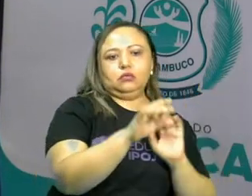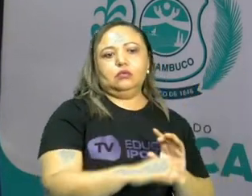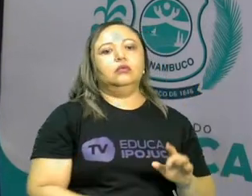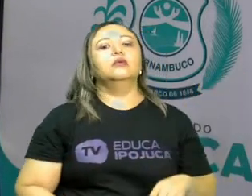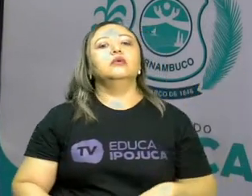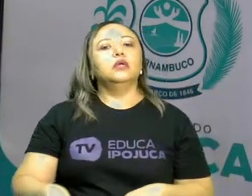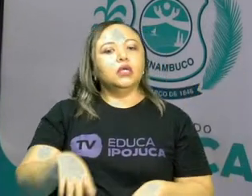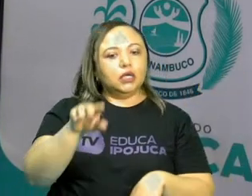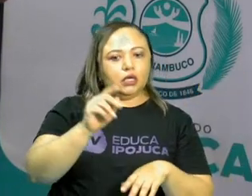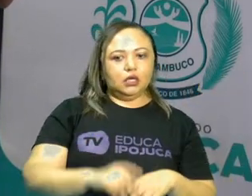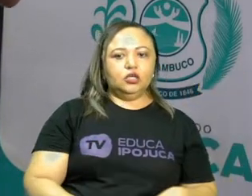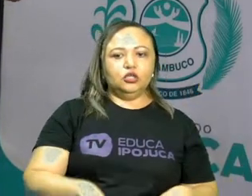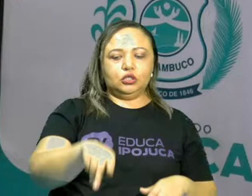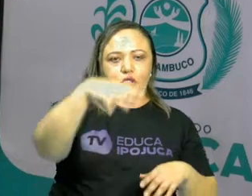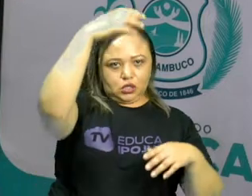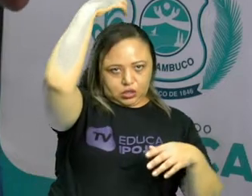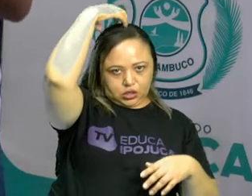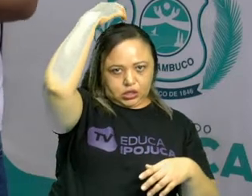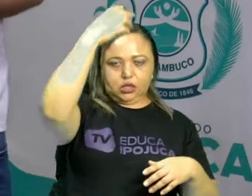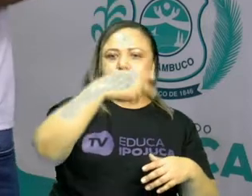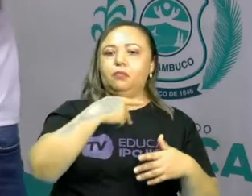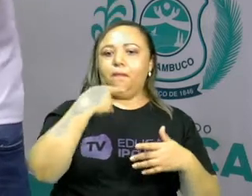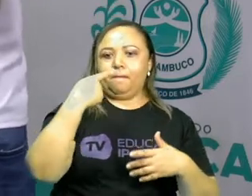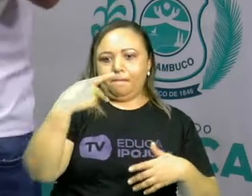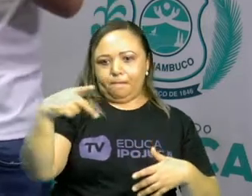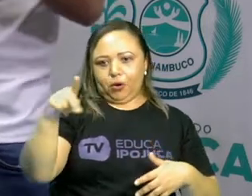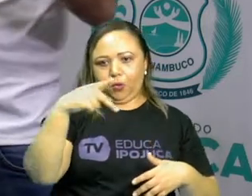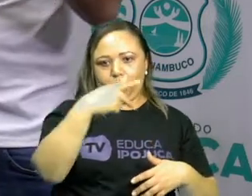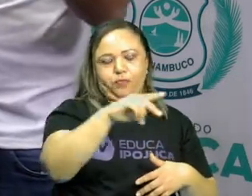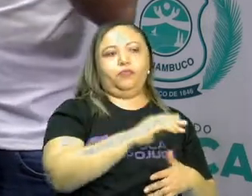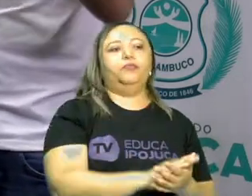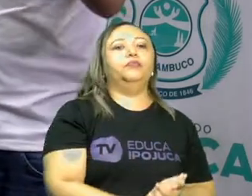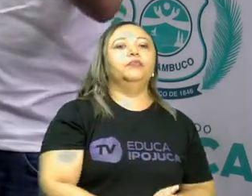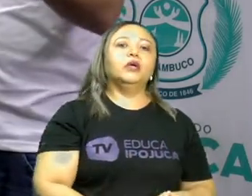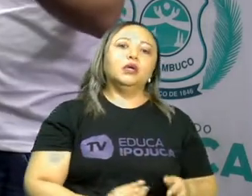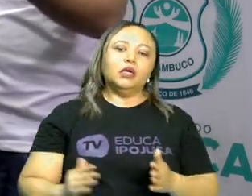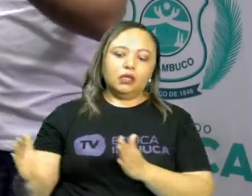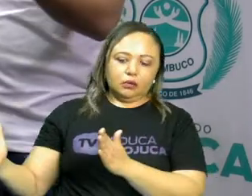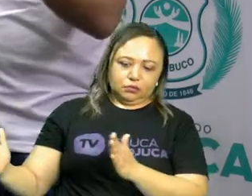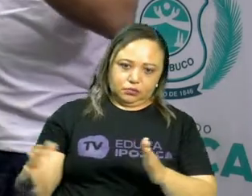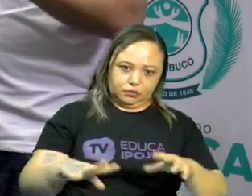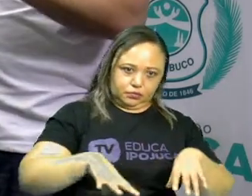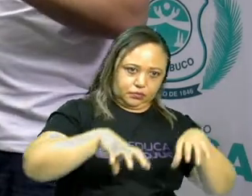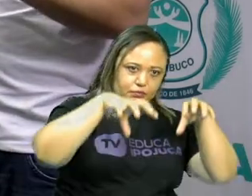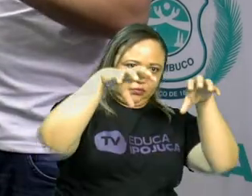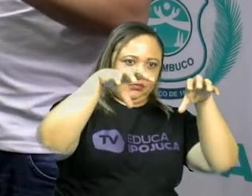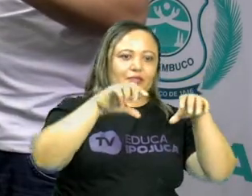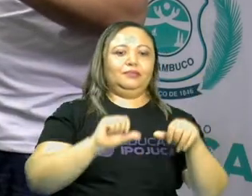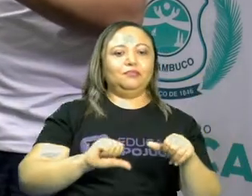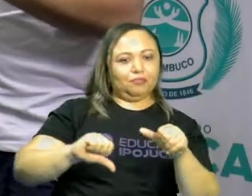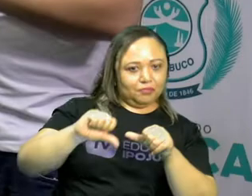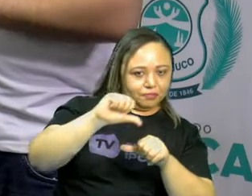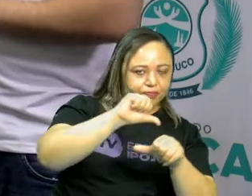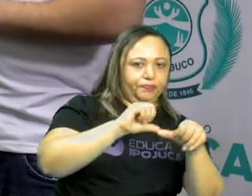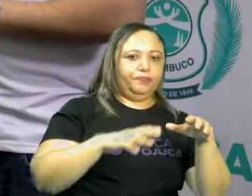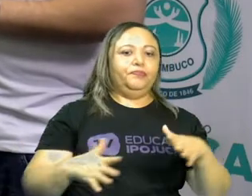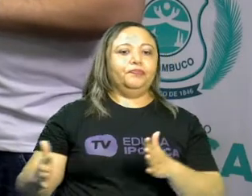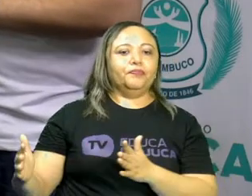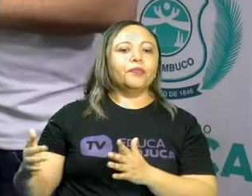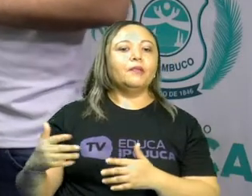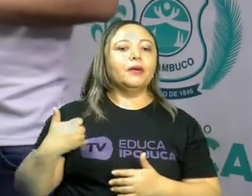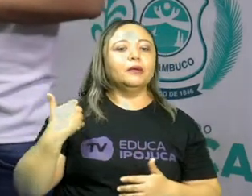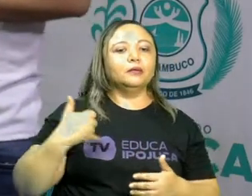isso aí esses fatores vão levar a transição da idade média para idade moderna que bom